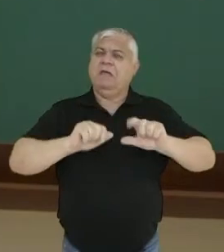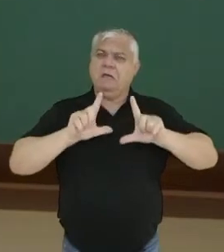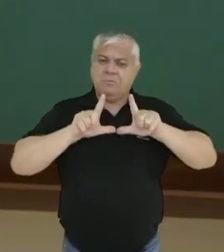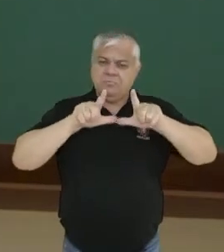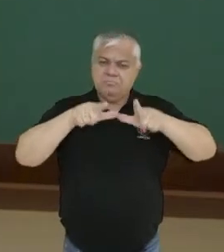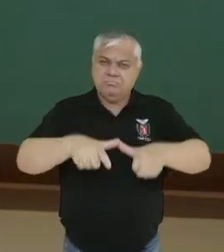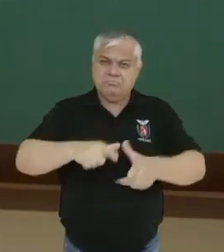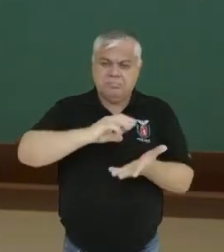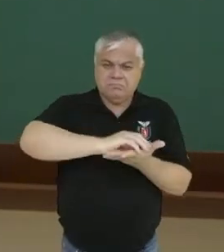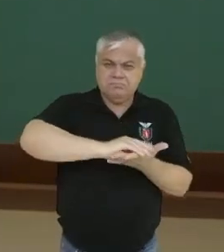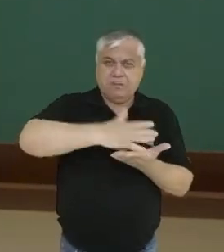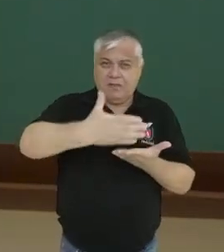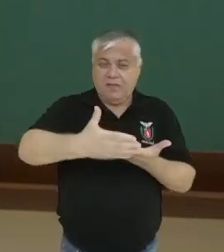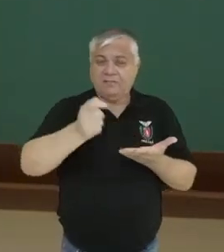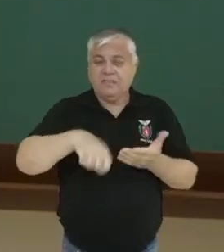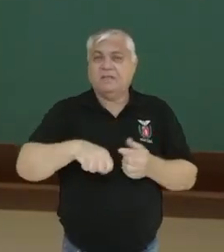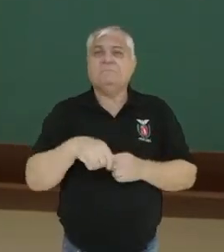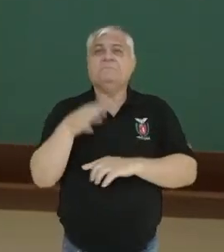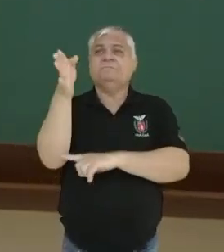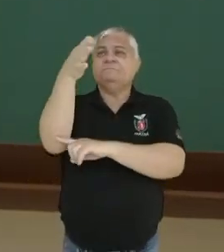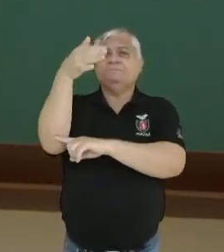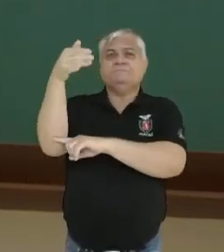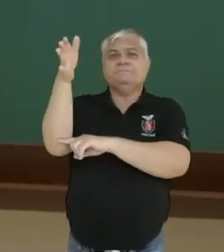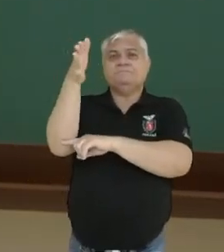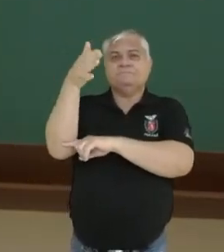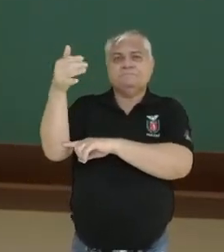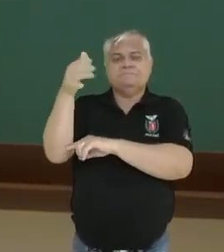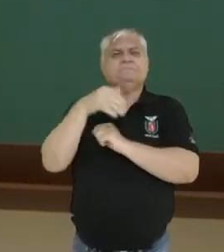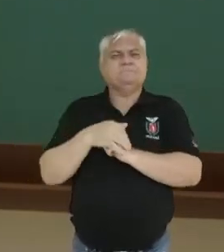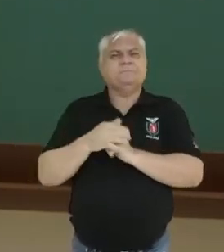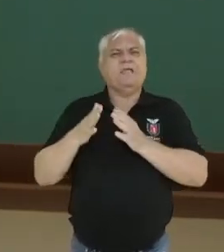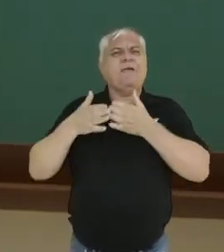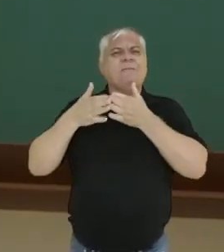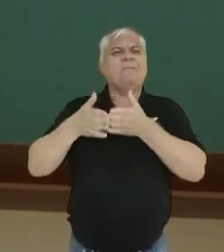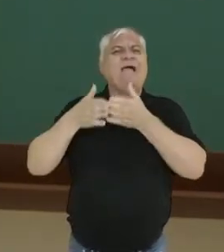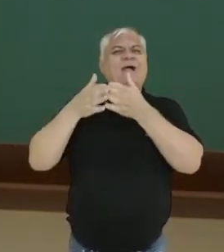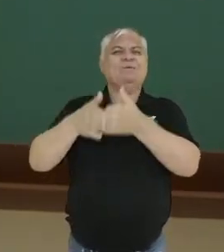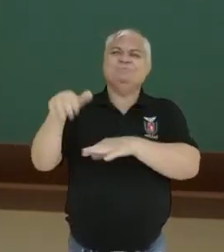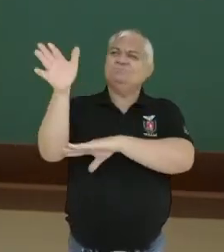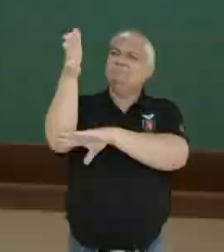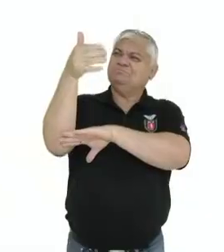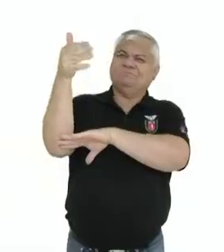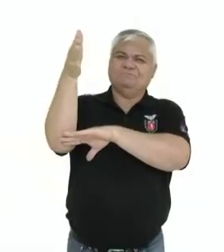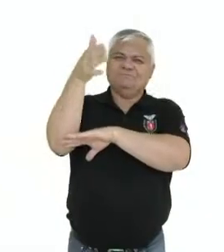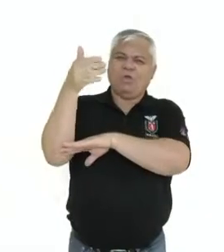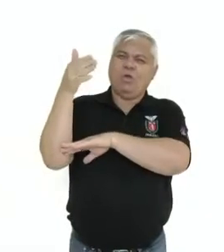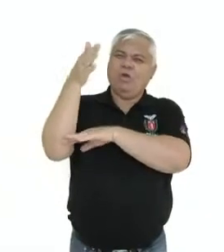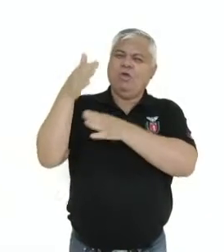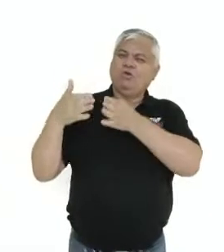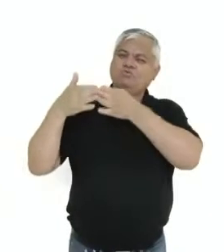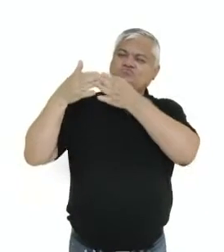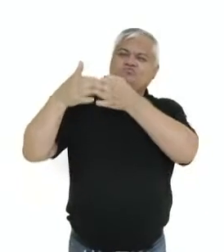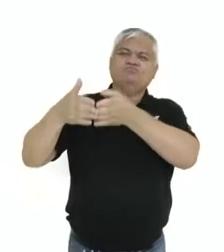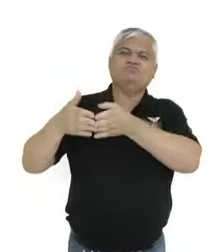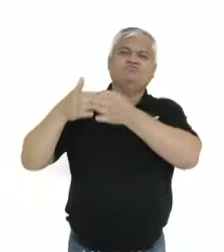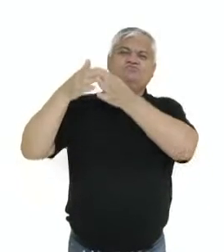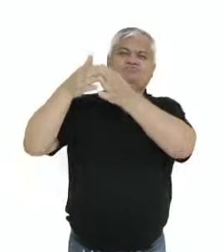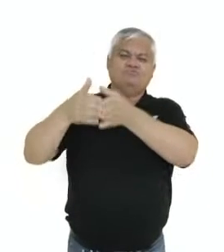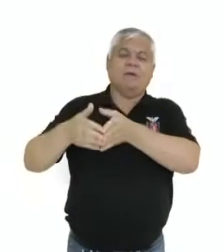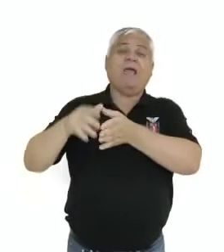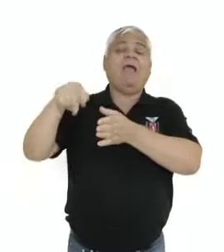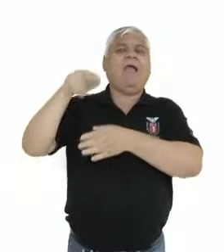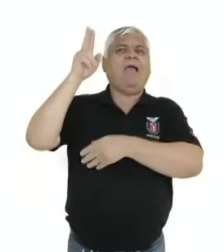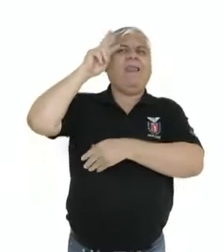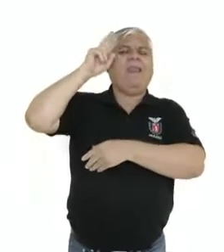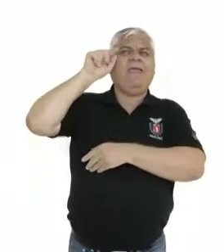né? O veleiro é uma delas. O veleiro é uma embarcação de velas. As velas normalmente lembram uma figura geométrica